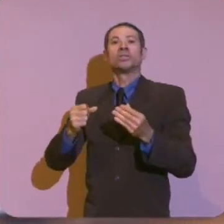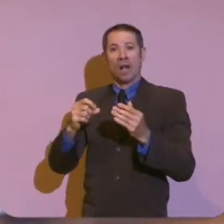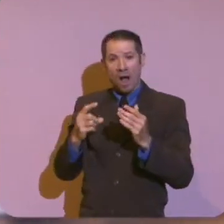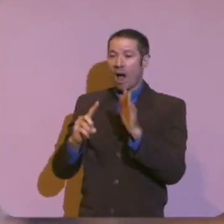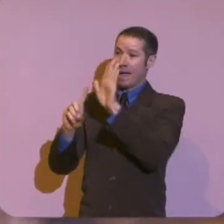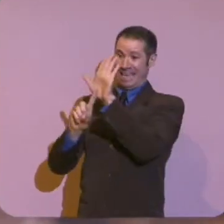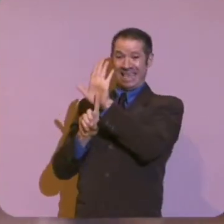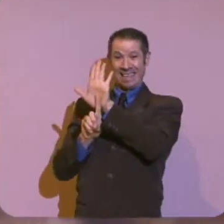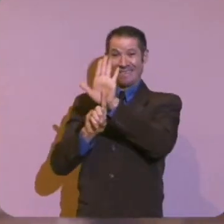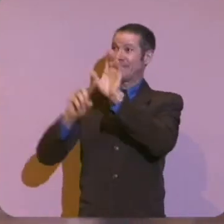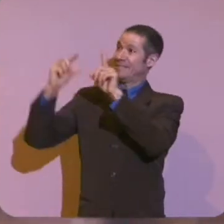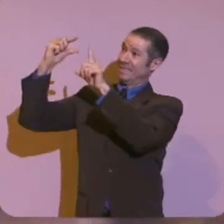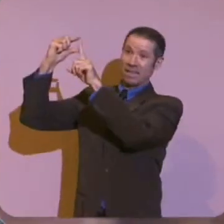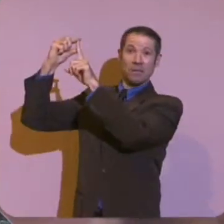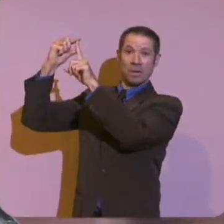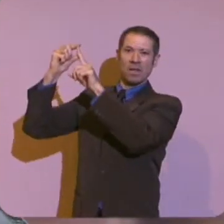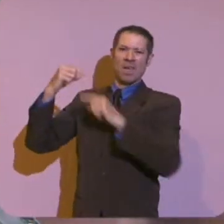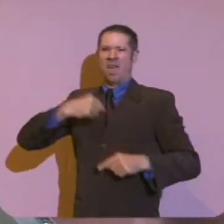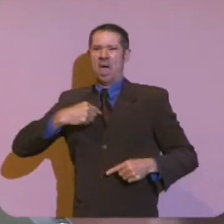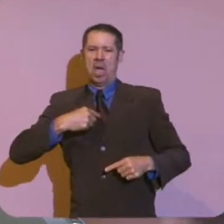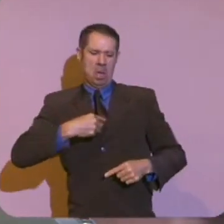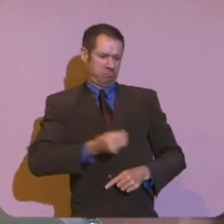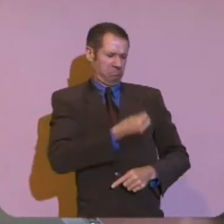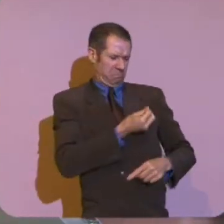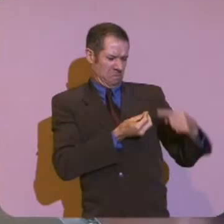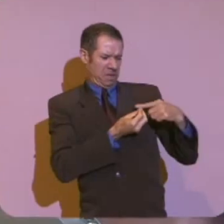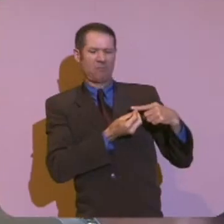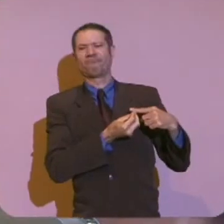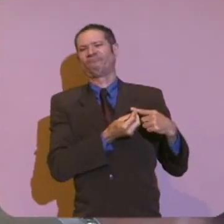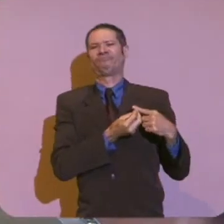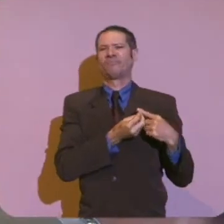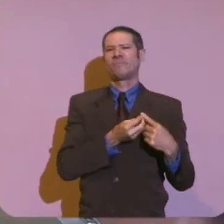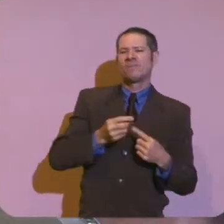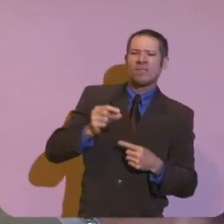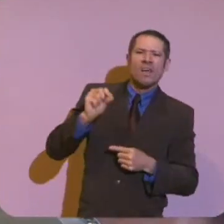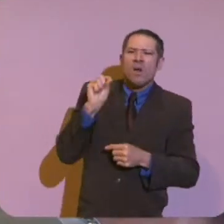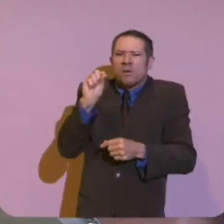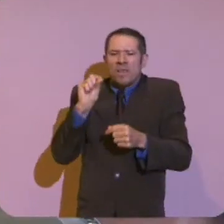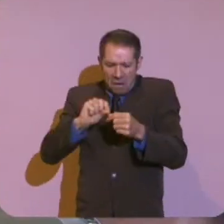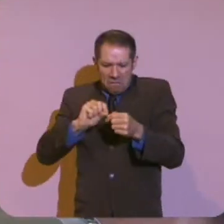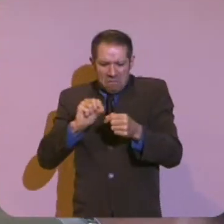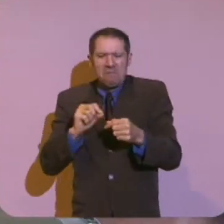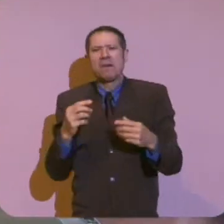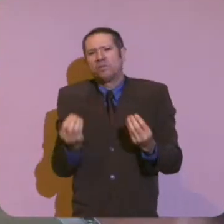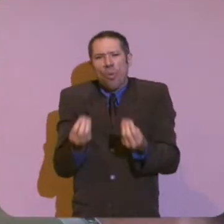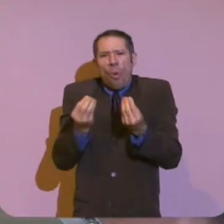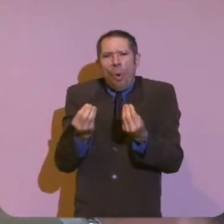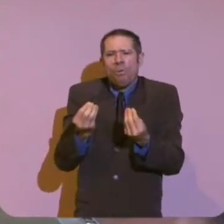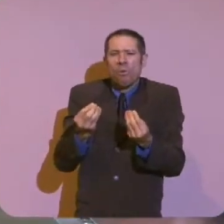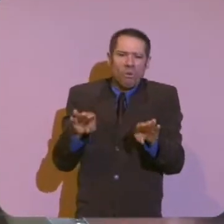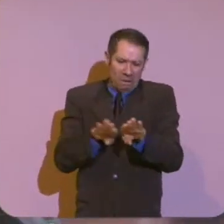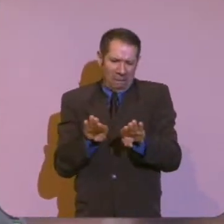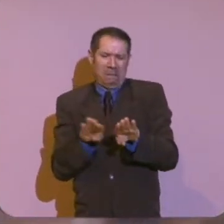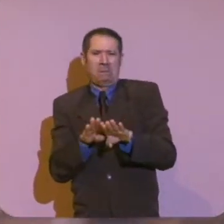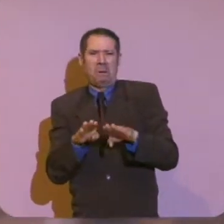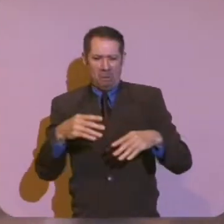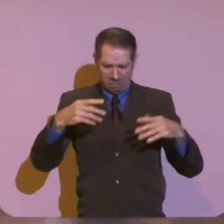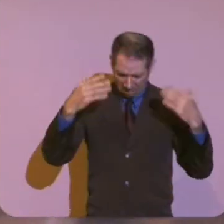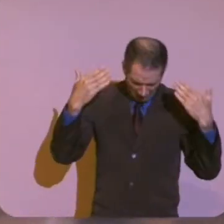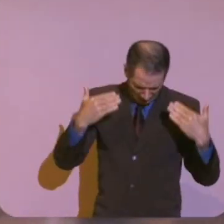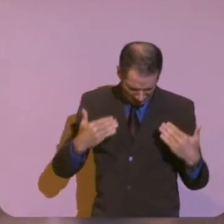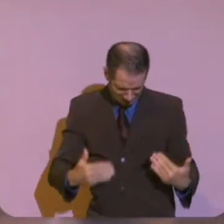palavra. Não adianta eu, como barro, dizer assim: escuta, por que é que você fez essa asinha desse jeito? Por que é que você me fez